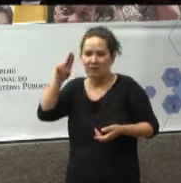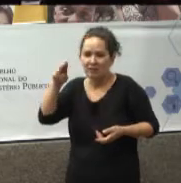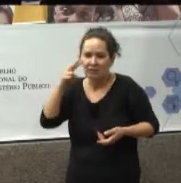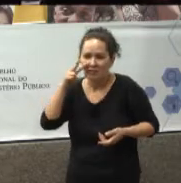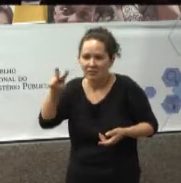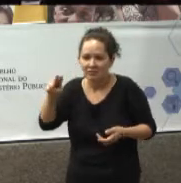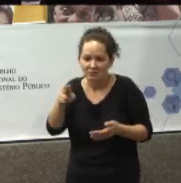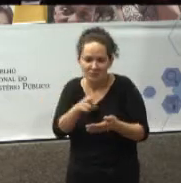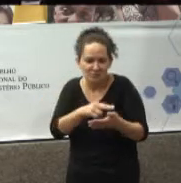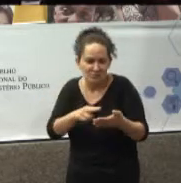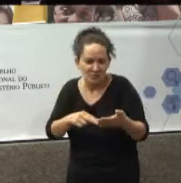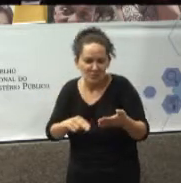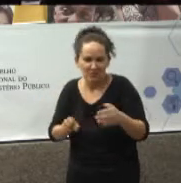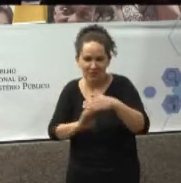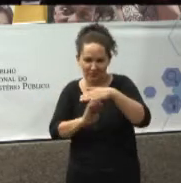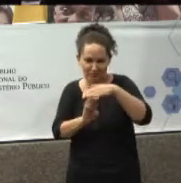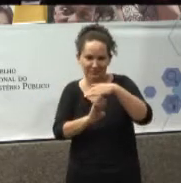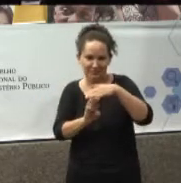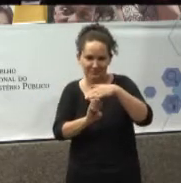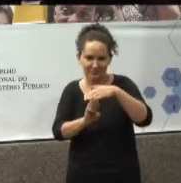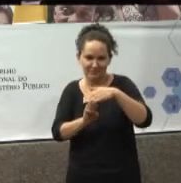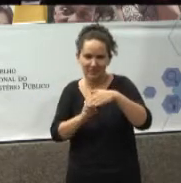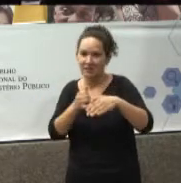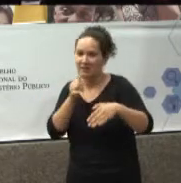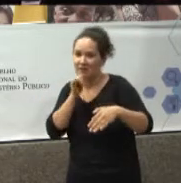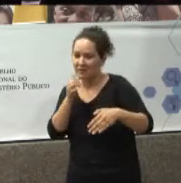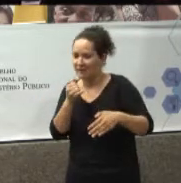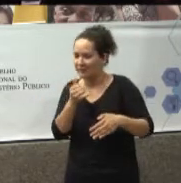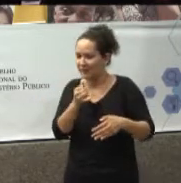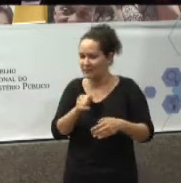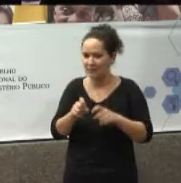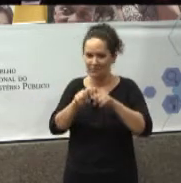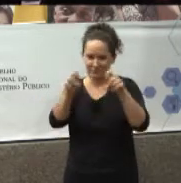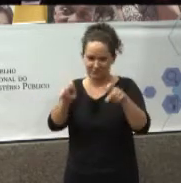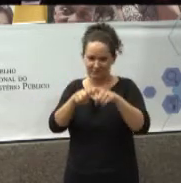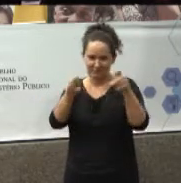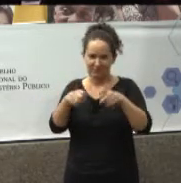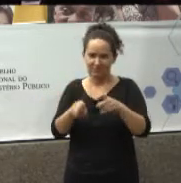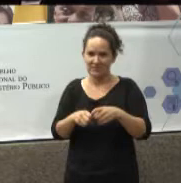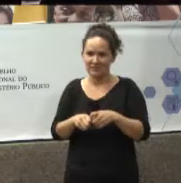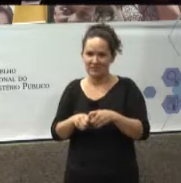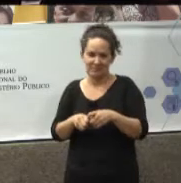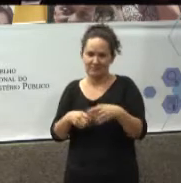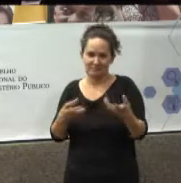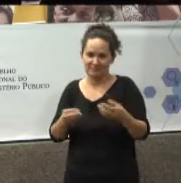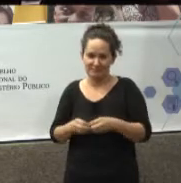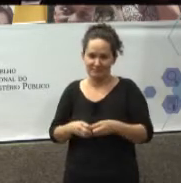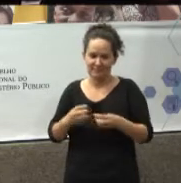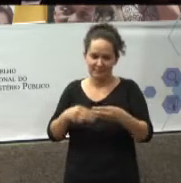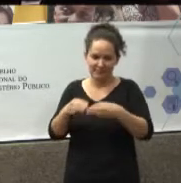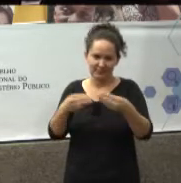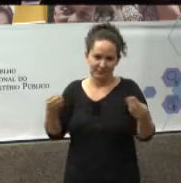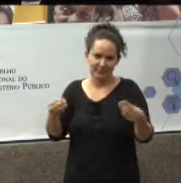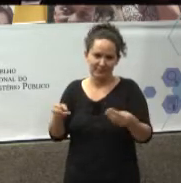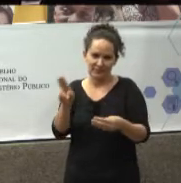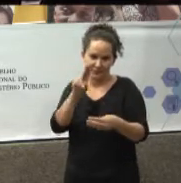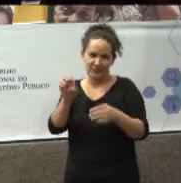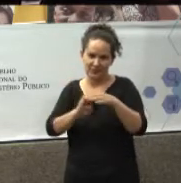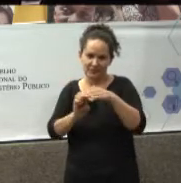laboratório o álbum laptop com o laboratório da de brinde quem nunca viu isso aí